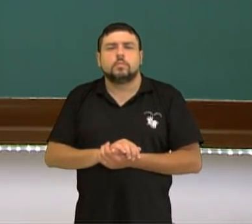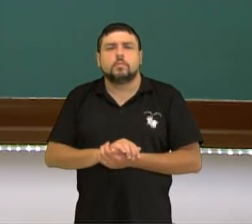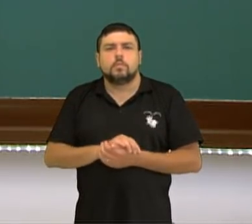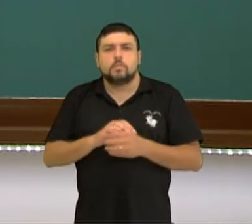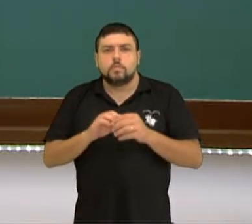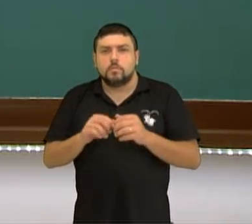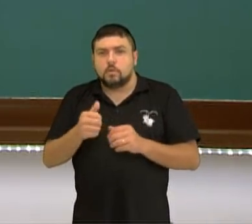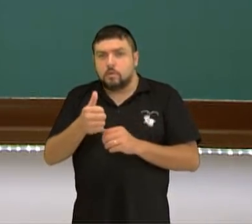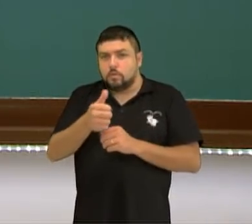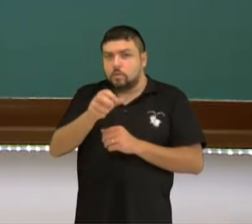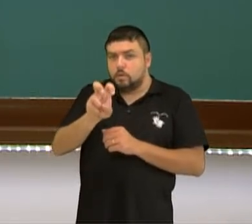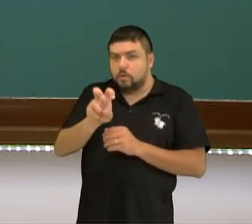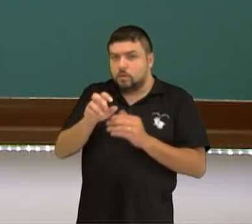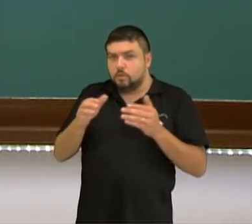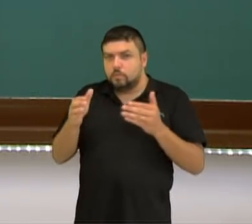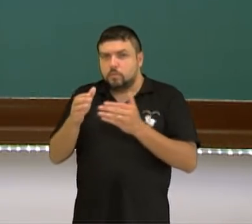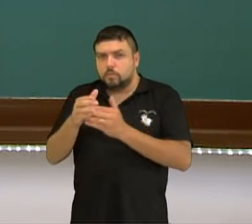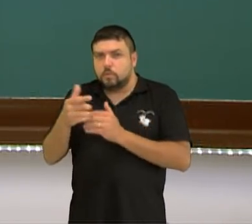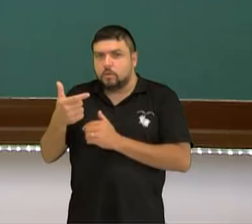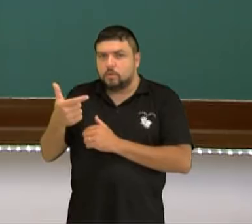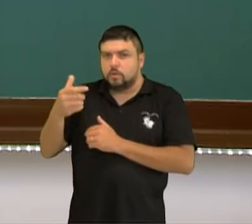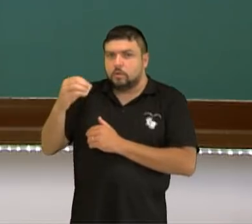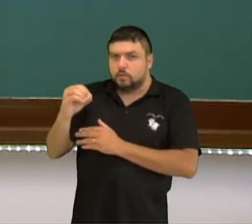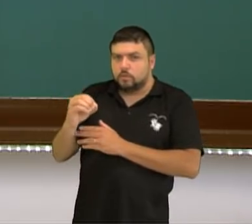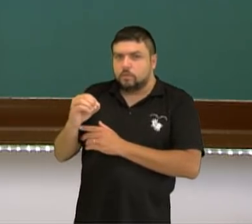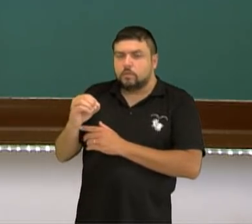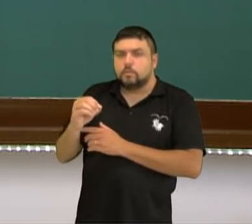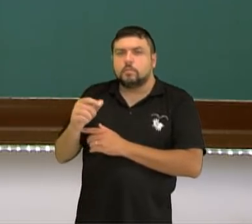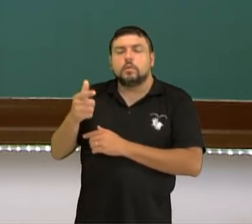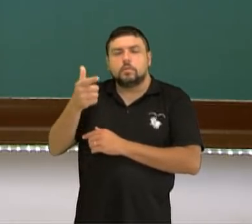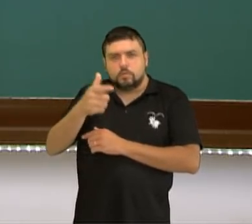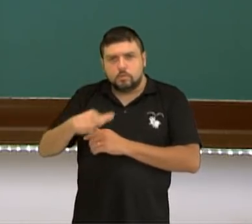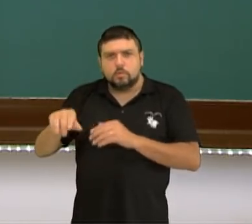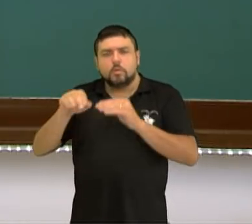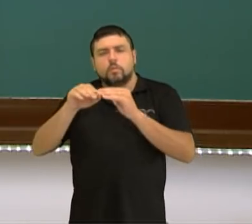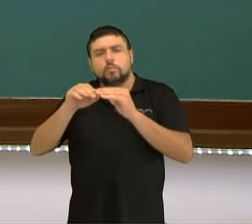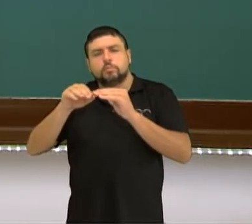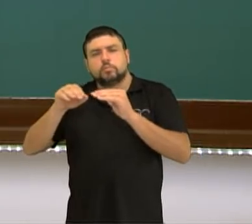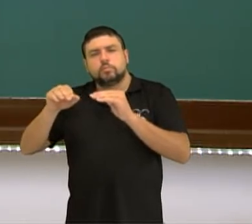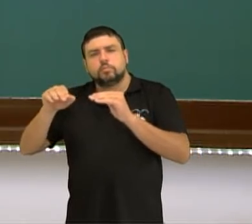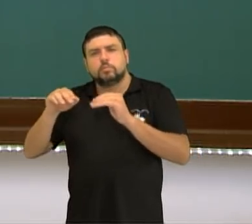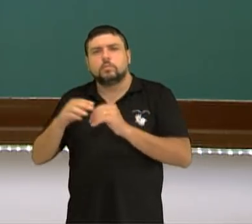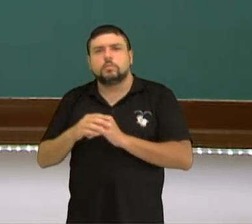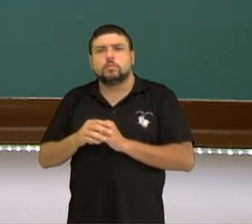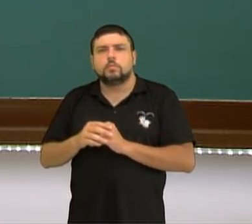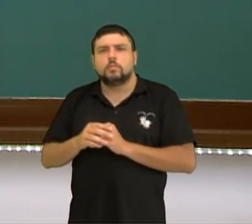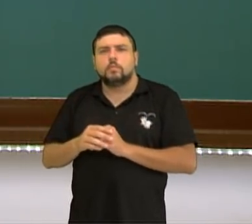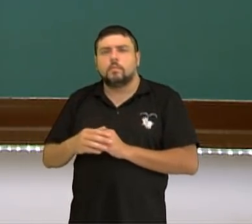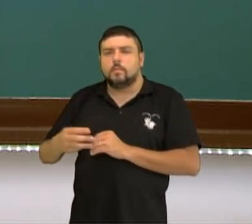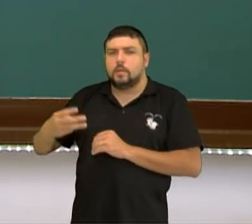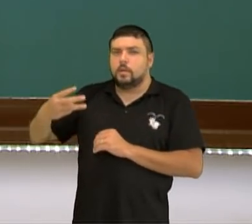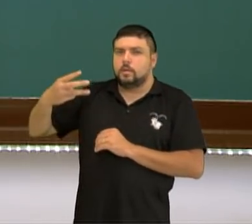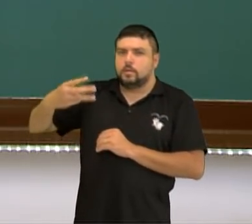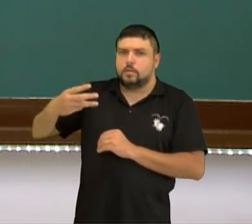15 até o 20, novamente uma estabilidade. E a terceira parte final ali do gráfico,